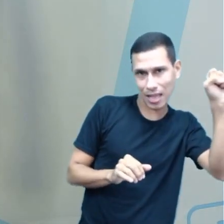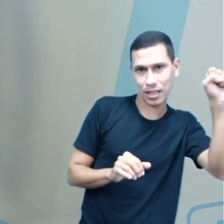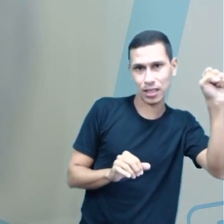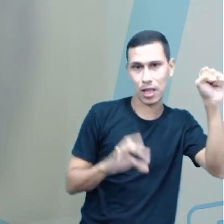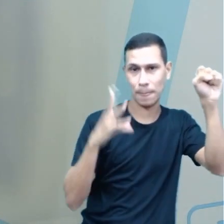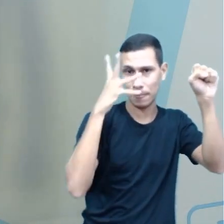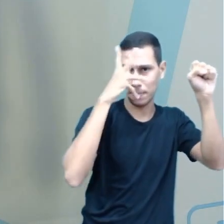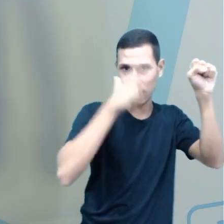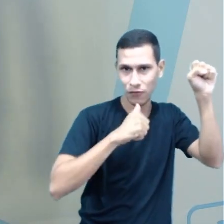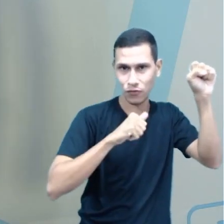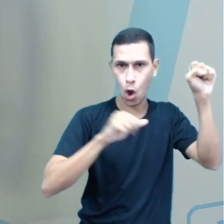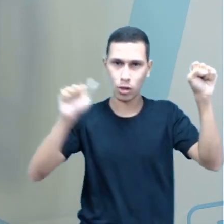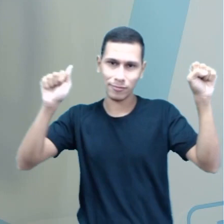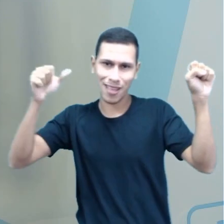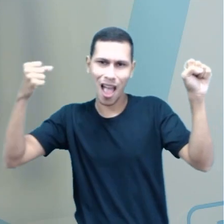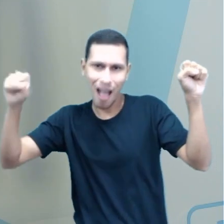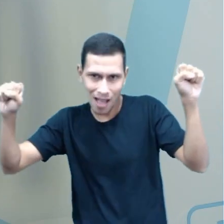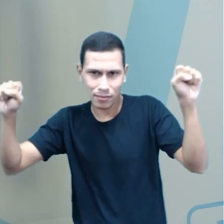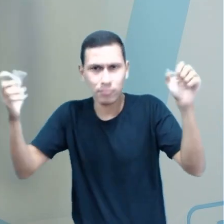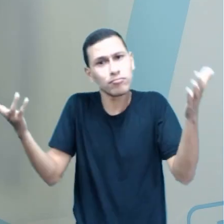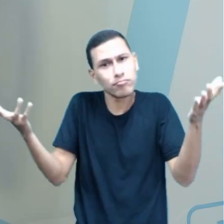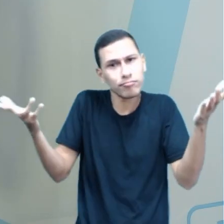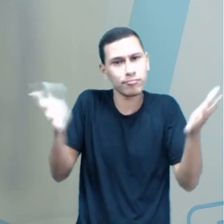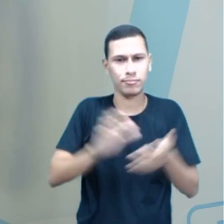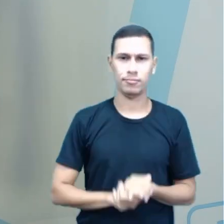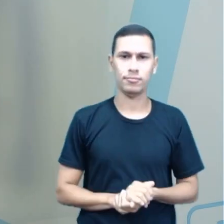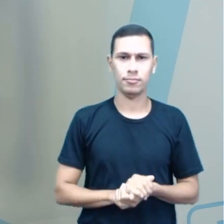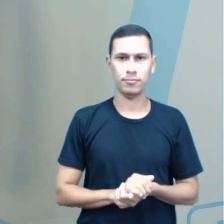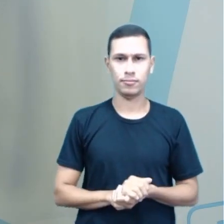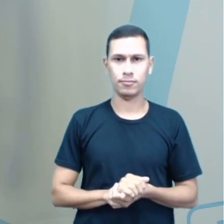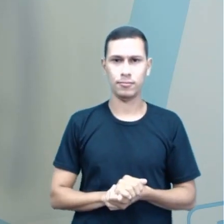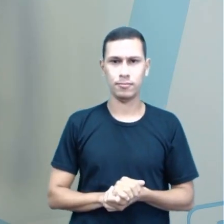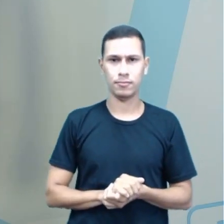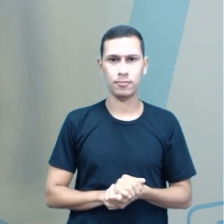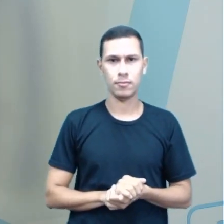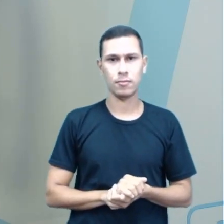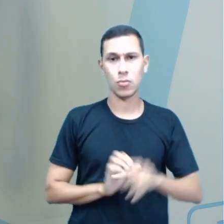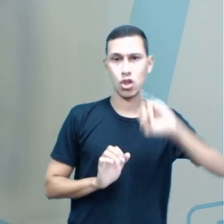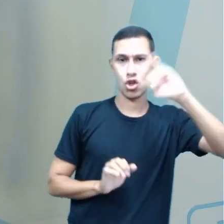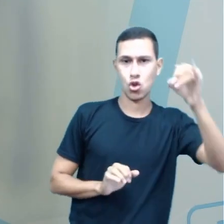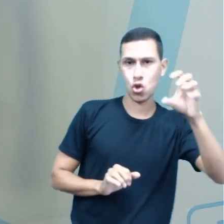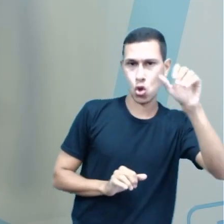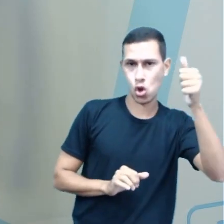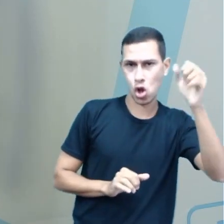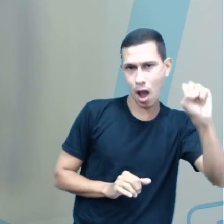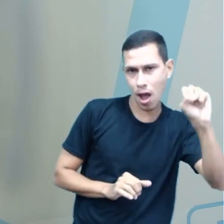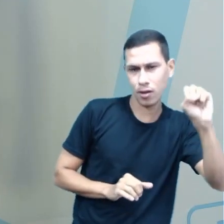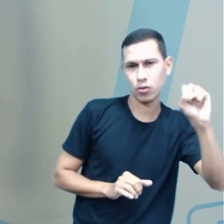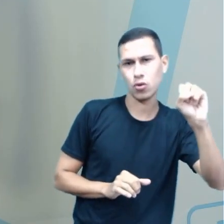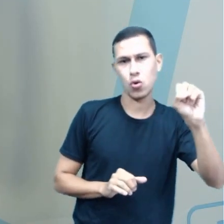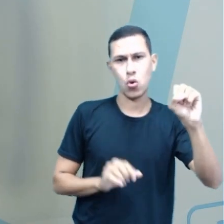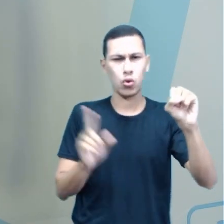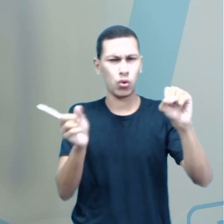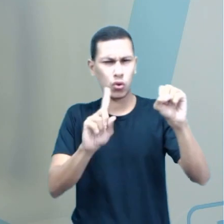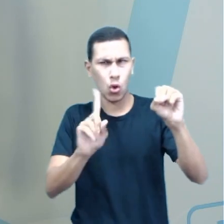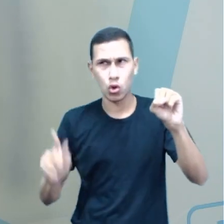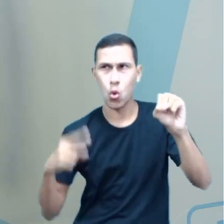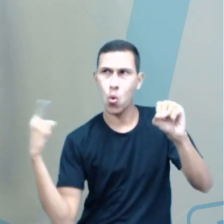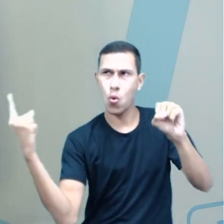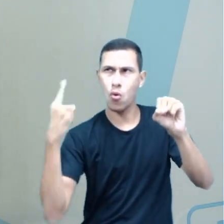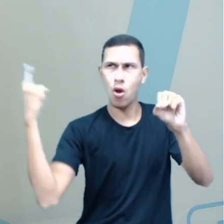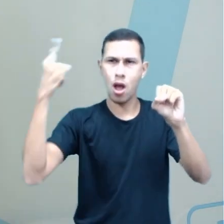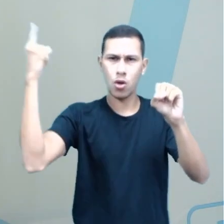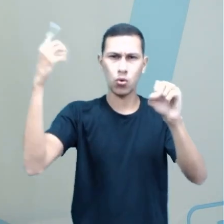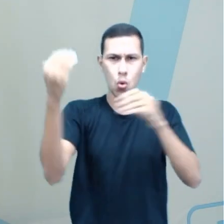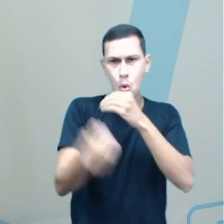isn't, aí temos o traço, Peter, certo? João não é tão alto quanto Peter.